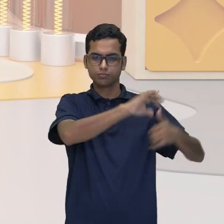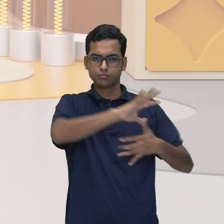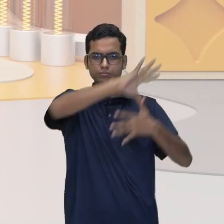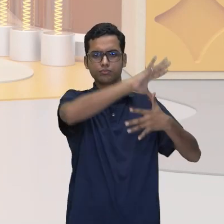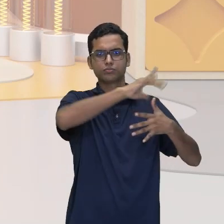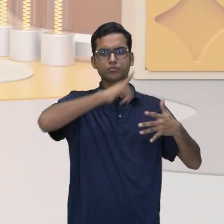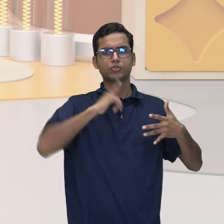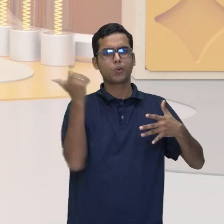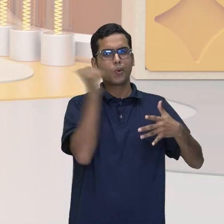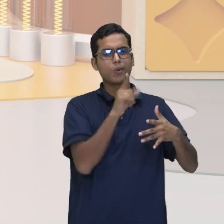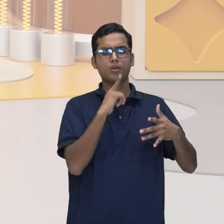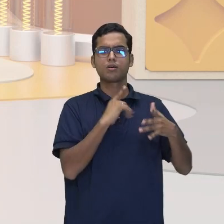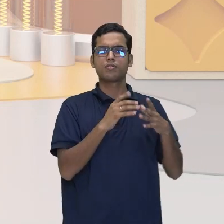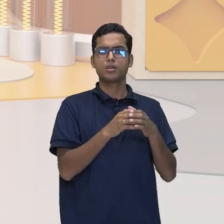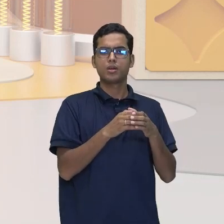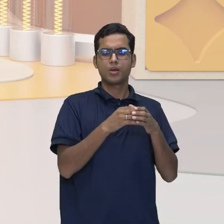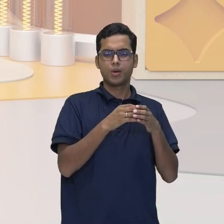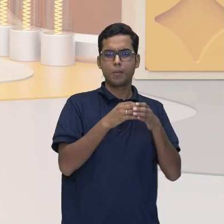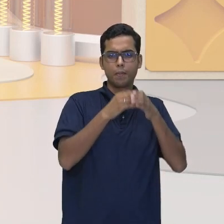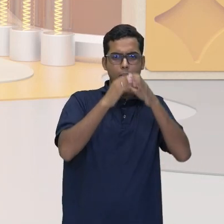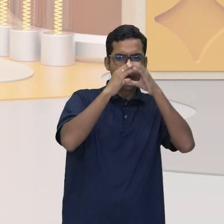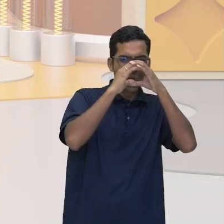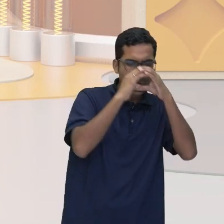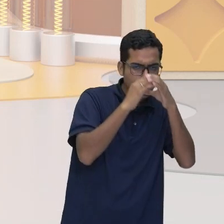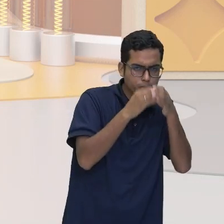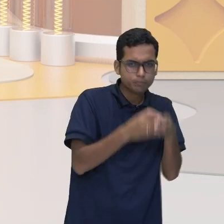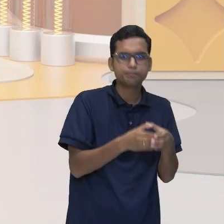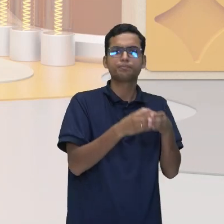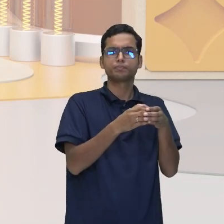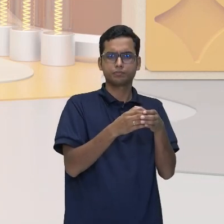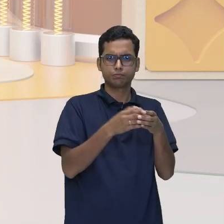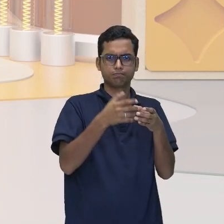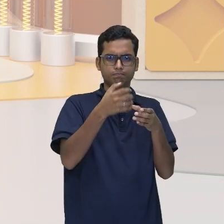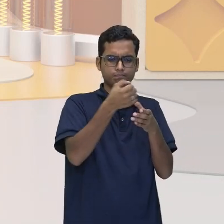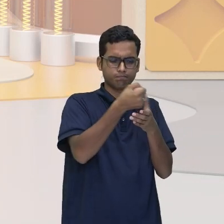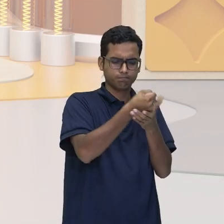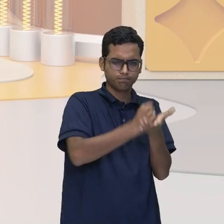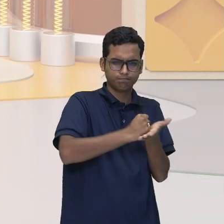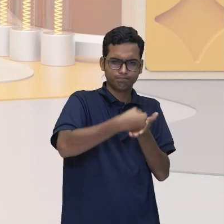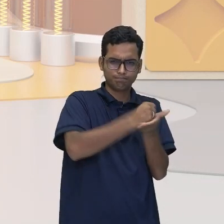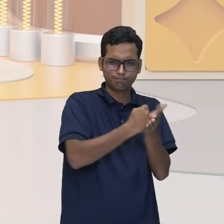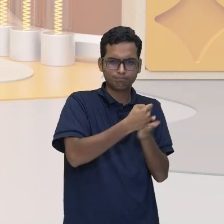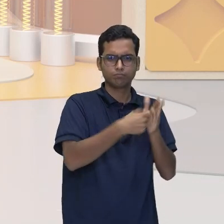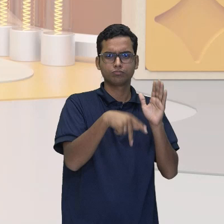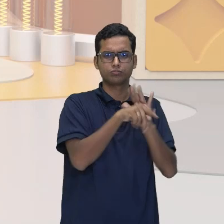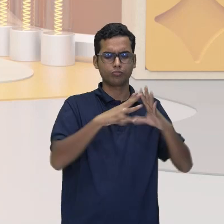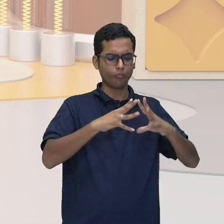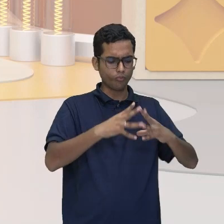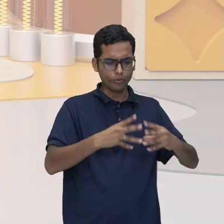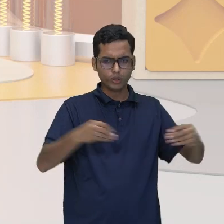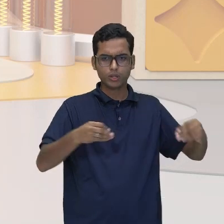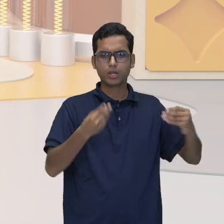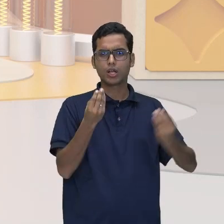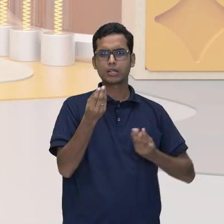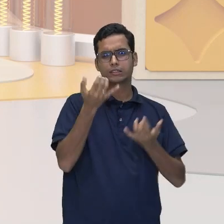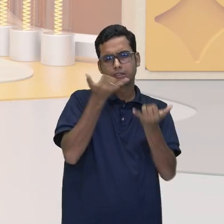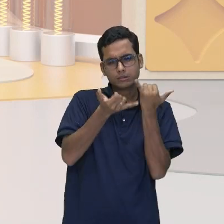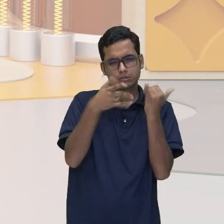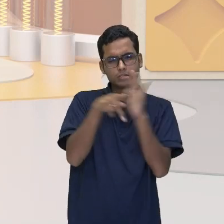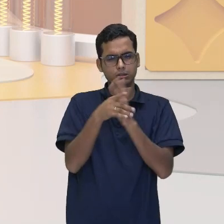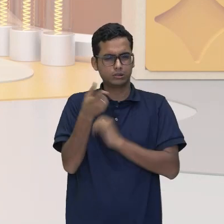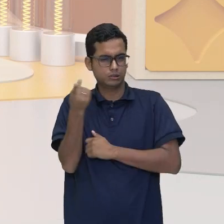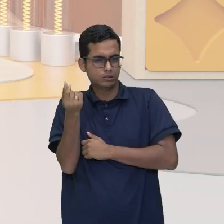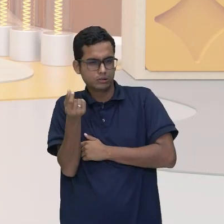bebida em rituais religiosos dentre esses povos. Então o cacau ele era tido como uma moeda de troca entre